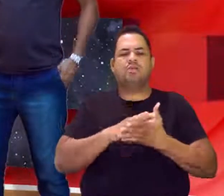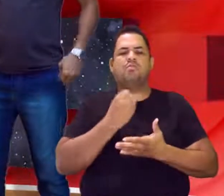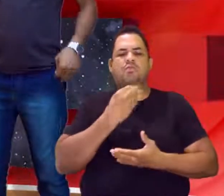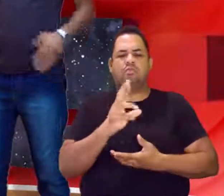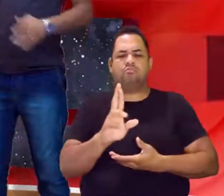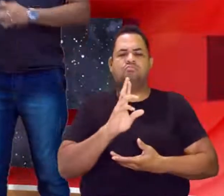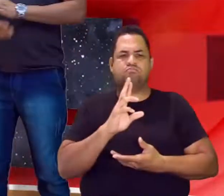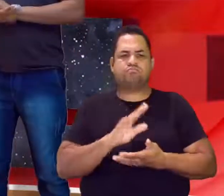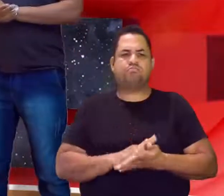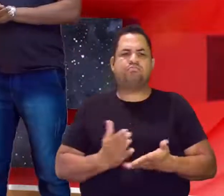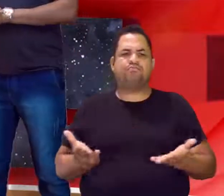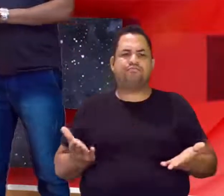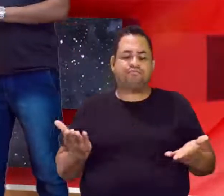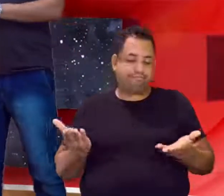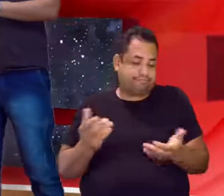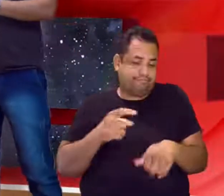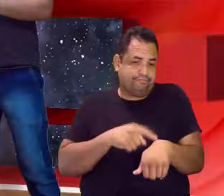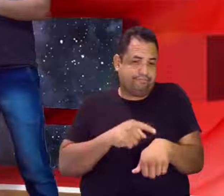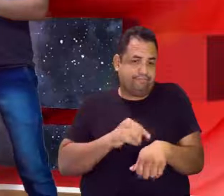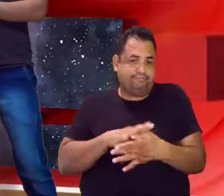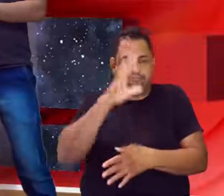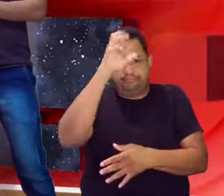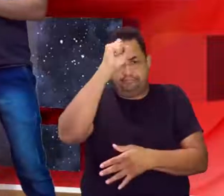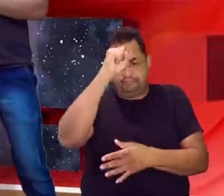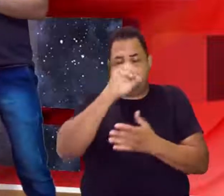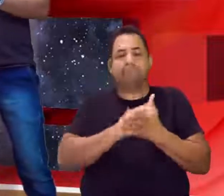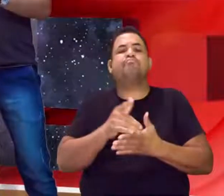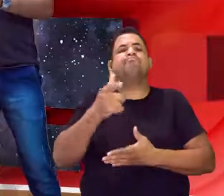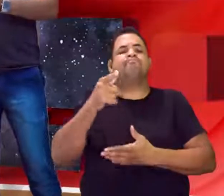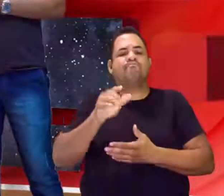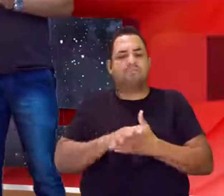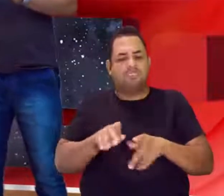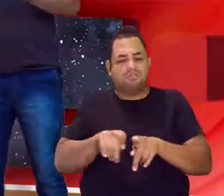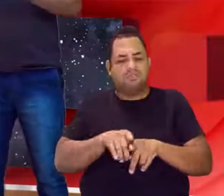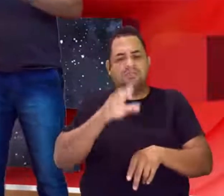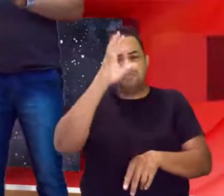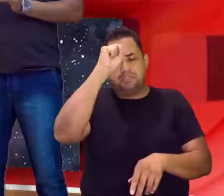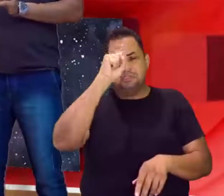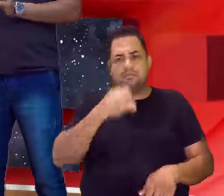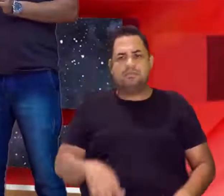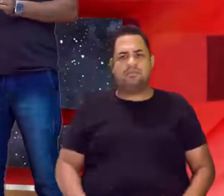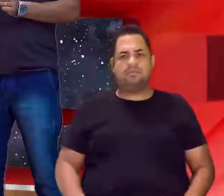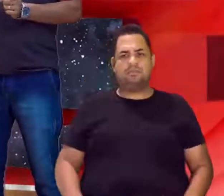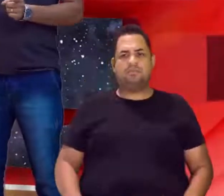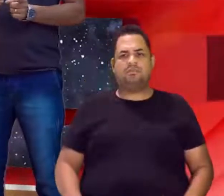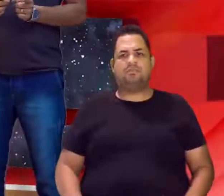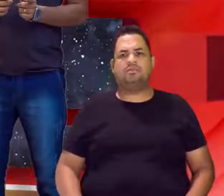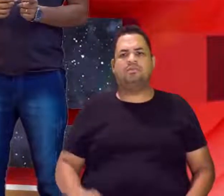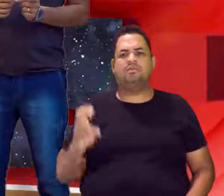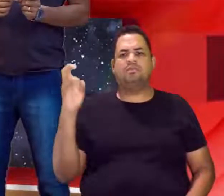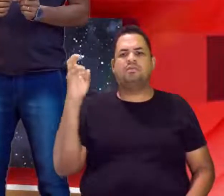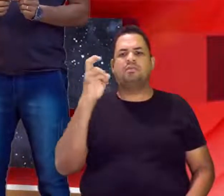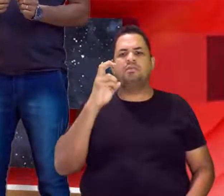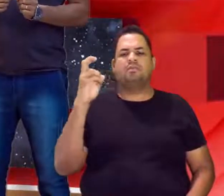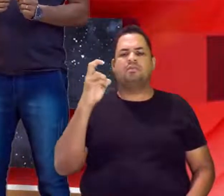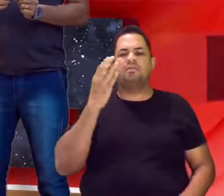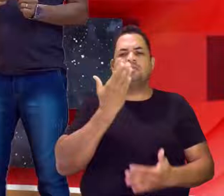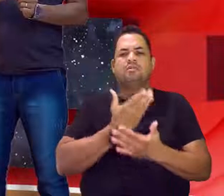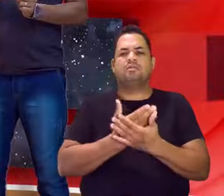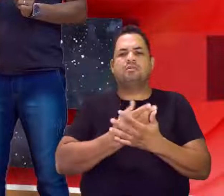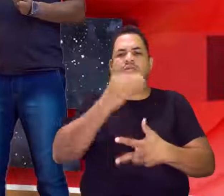resultado. Então, esse momento a gente aprende a aprender, né? Verdade. Essa é a nossa quinta aula do